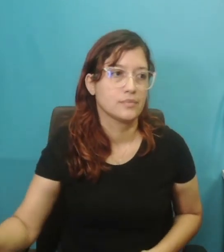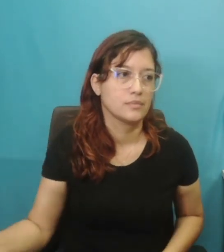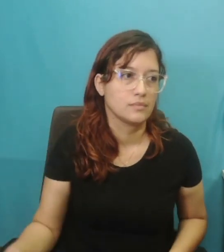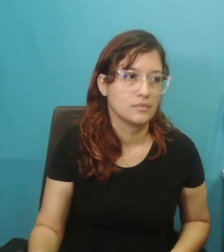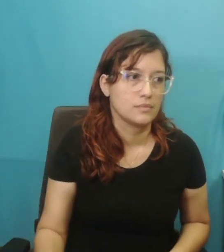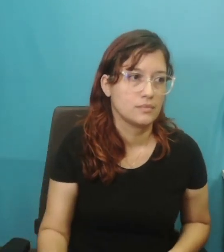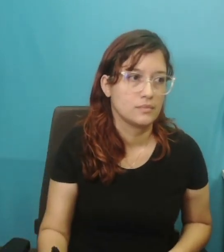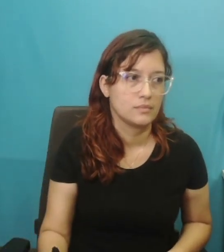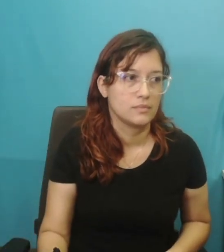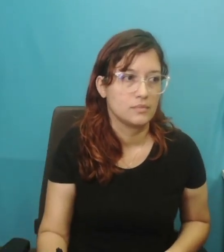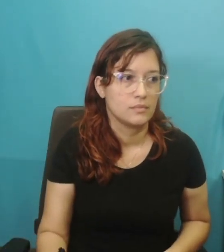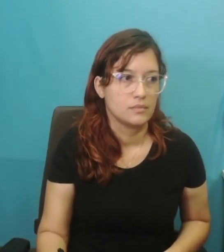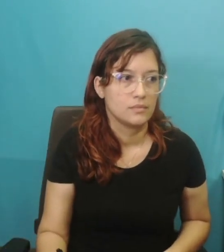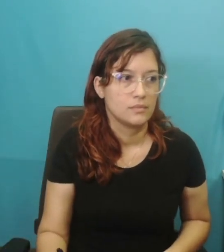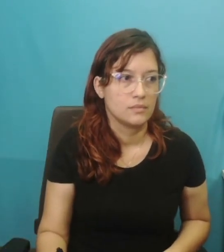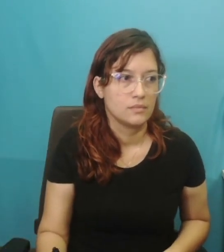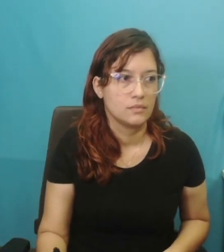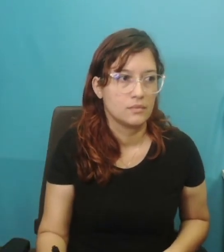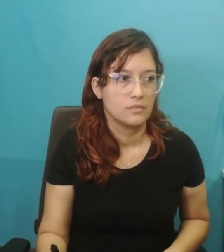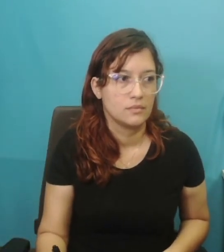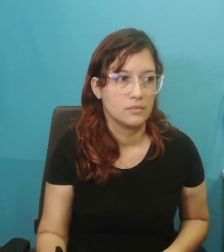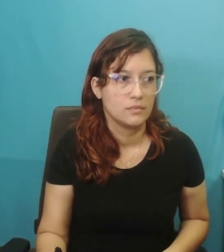ela é a lei de Hooke.